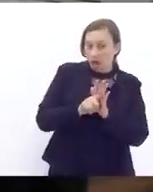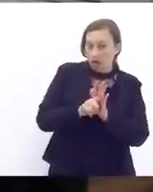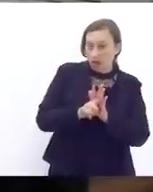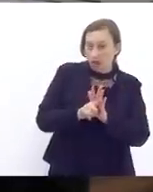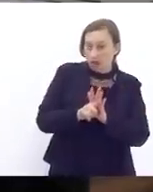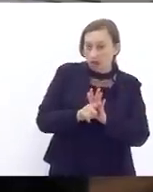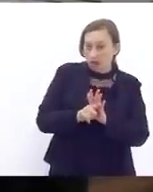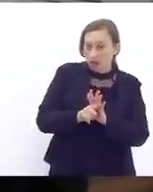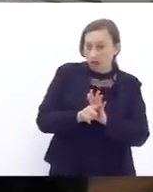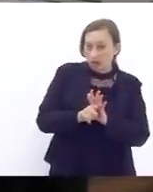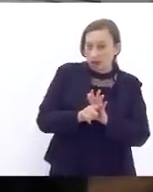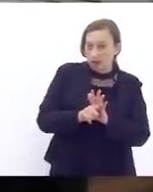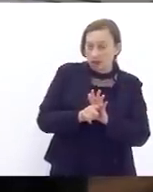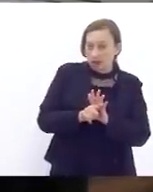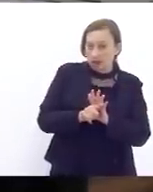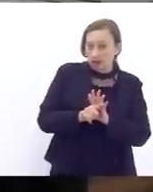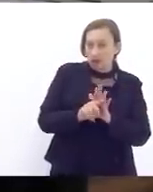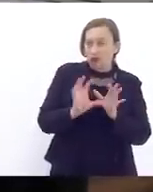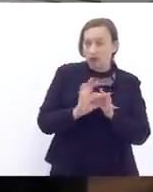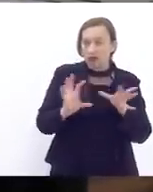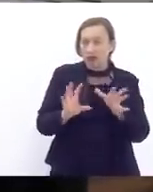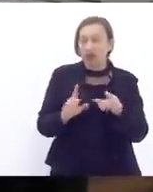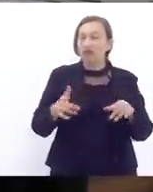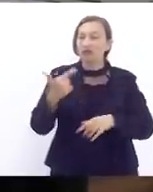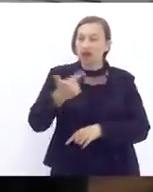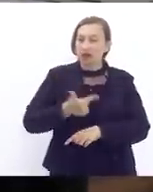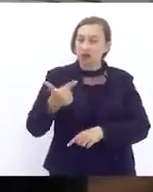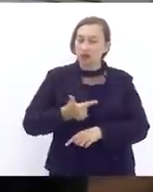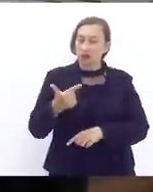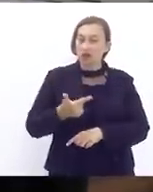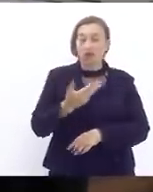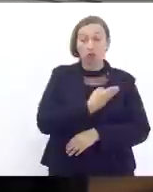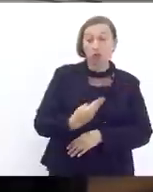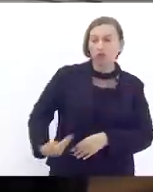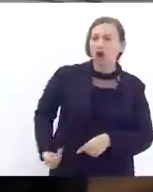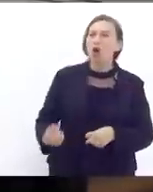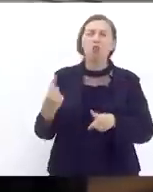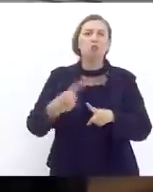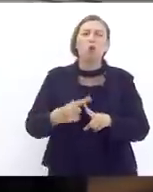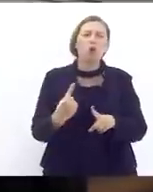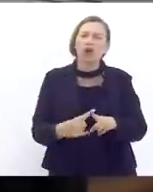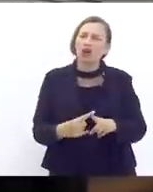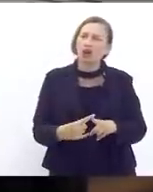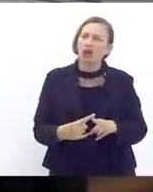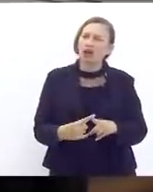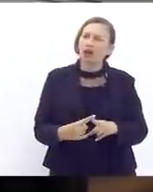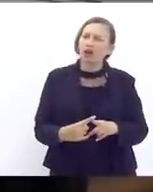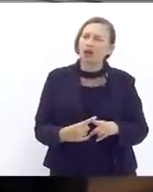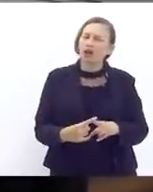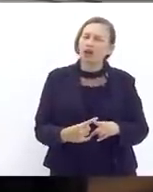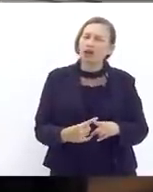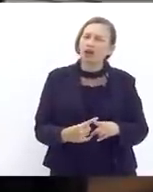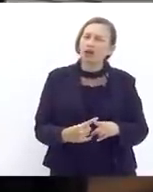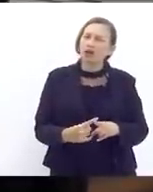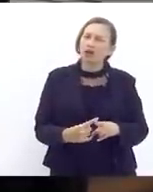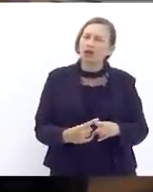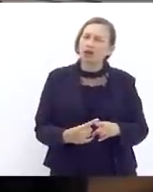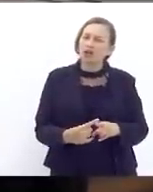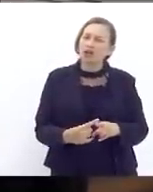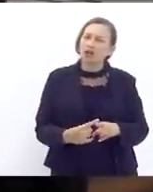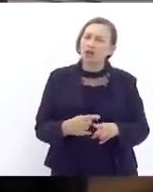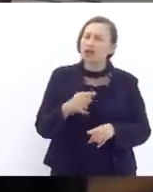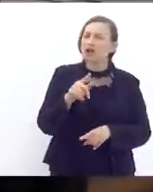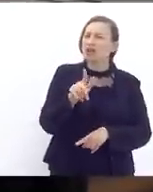que foi de autorizativo é a segunda agora que foi do governador Por que que ocorreu Entendeu essa defasagem